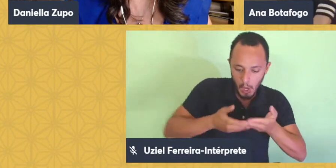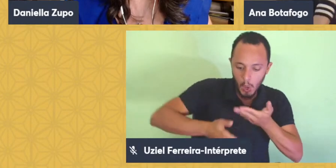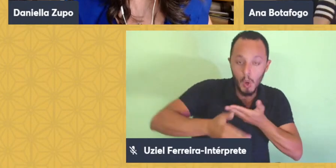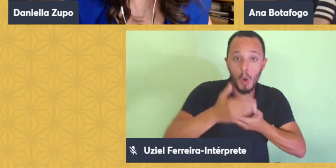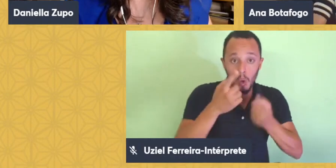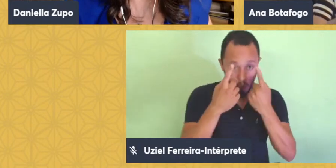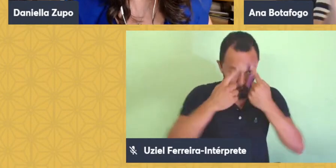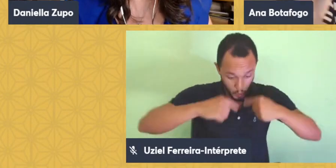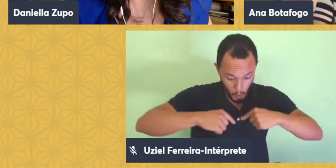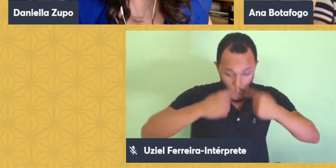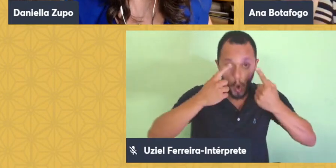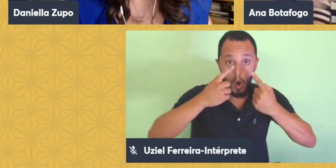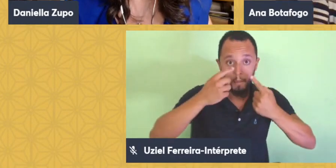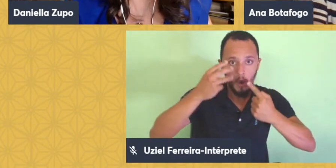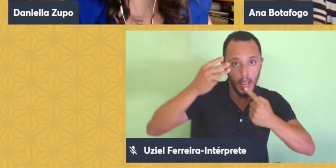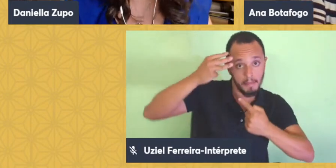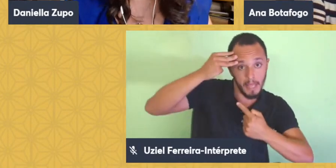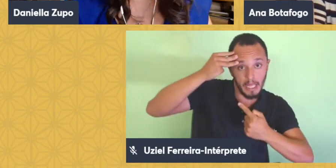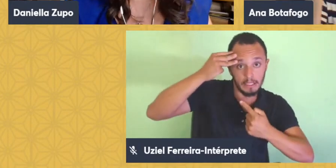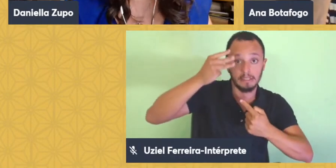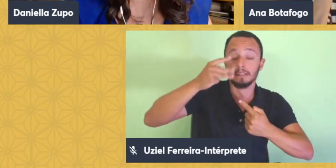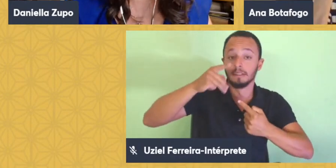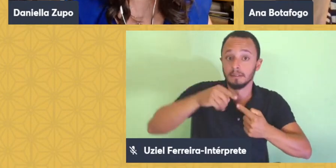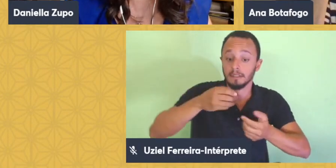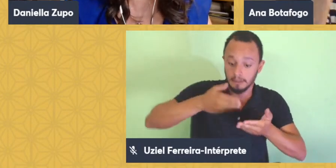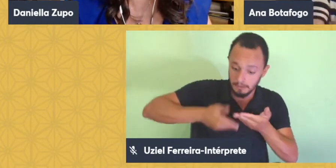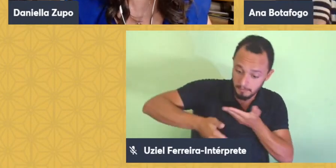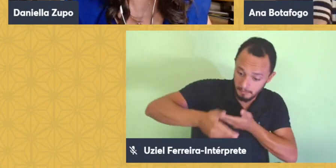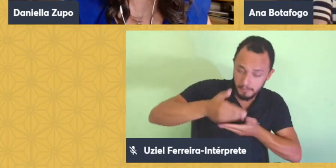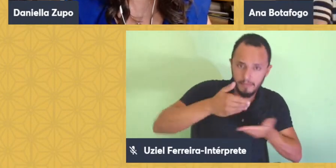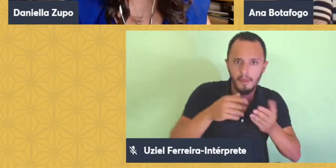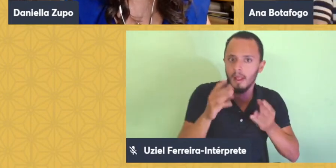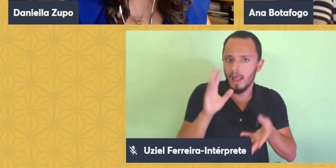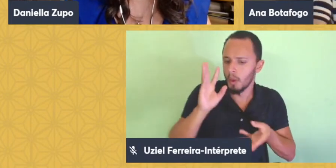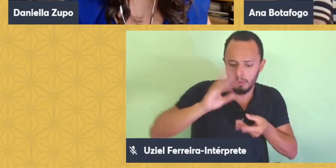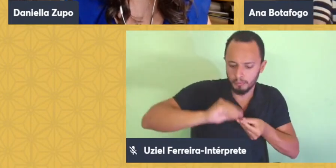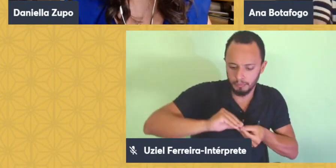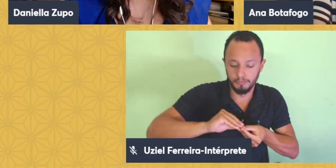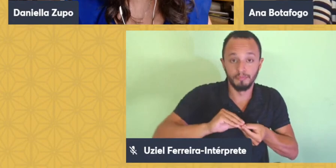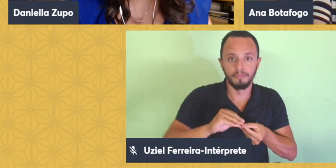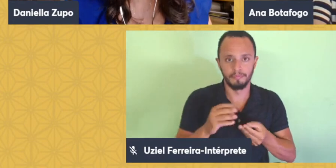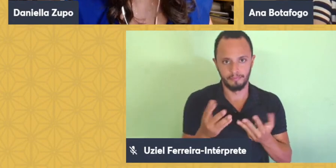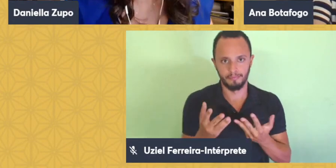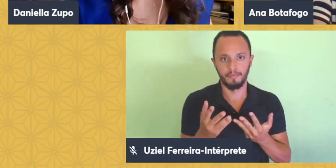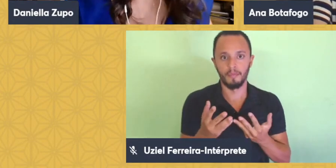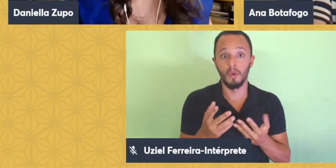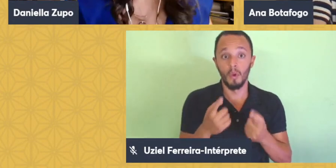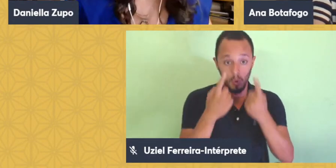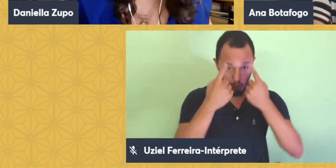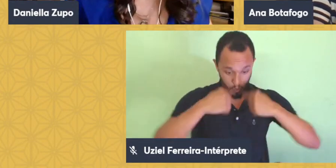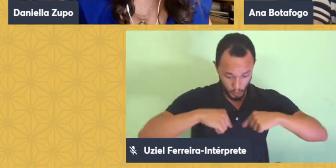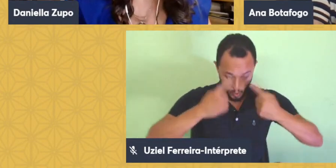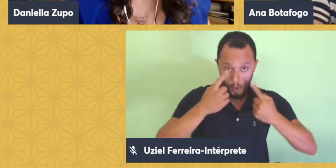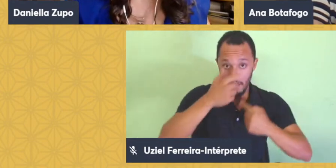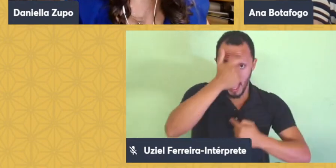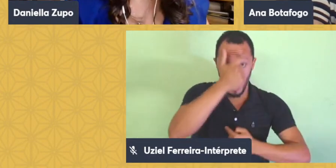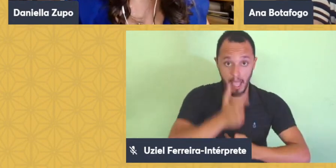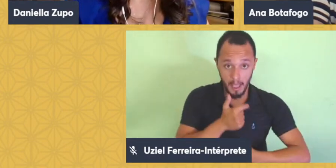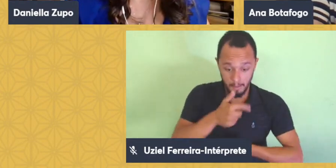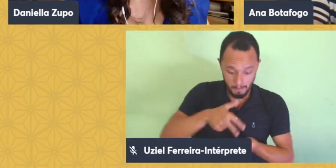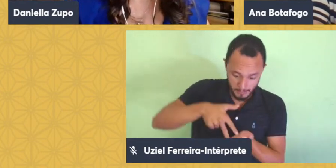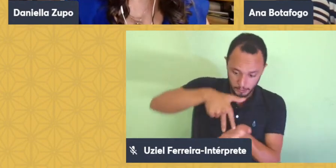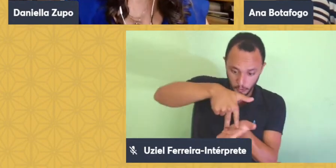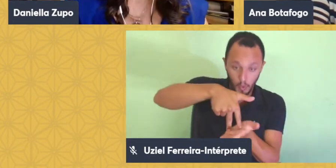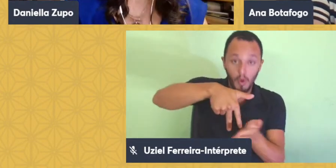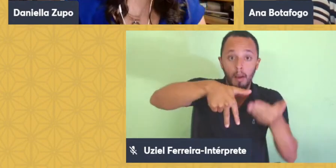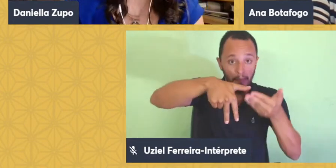apenas uma reflexão muito rápida para ver se vocês concordam o corpo é a pessoa a pessoa é seu